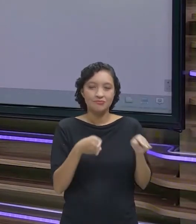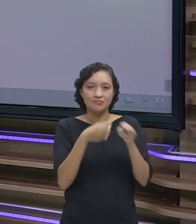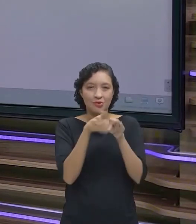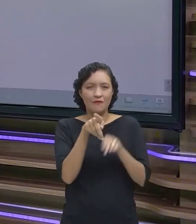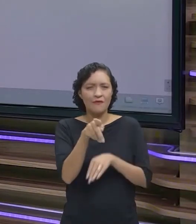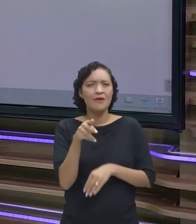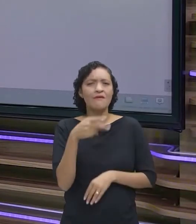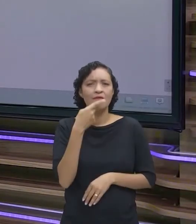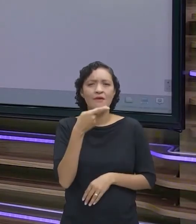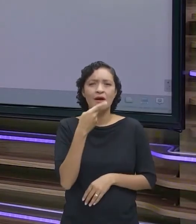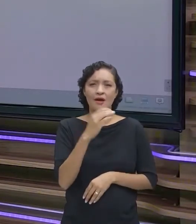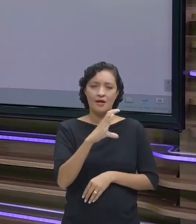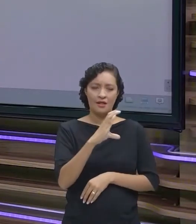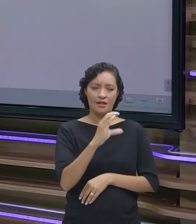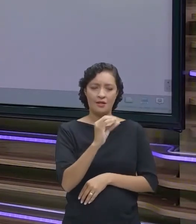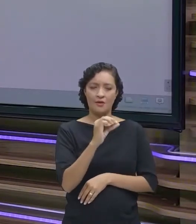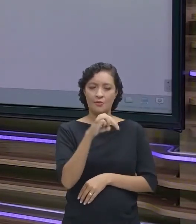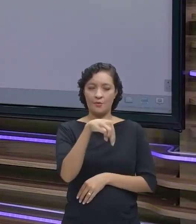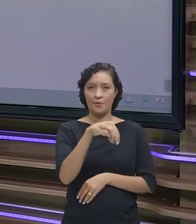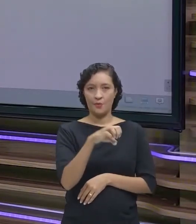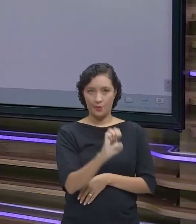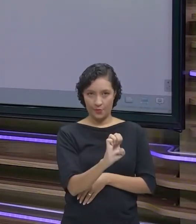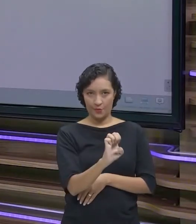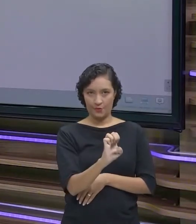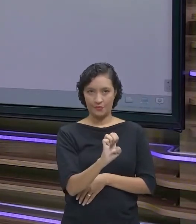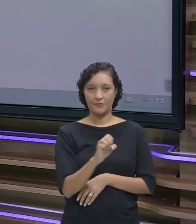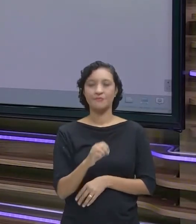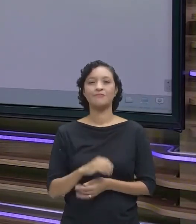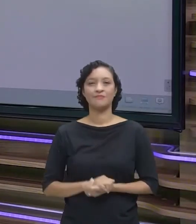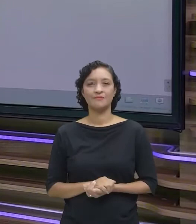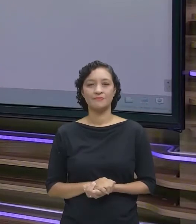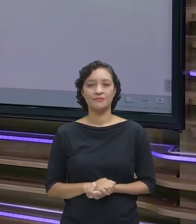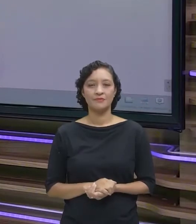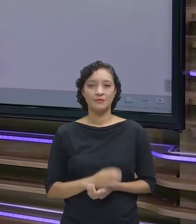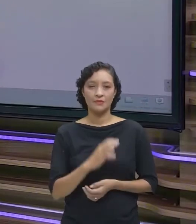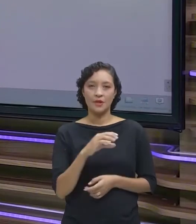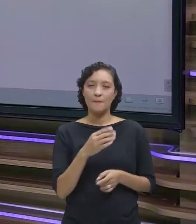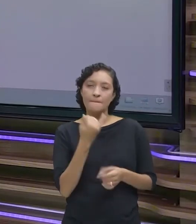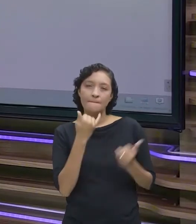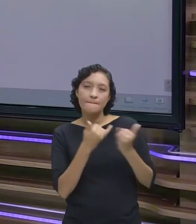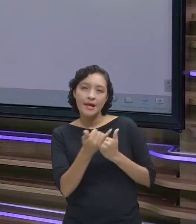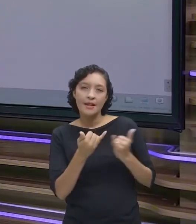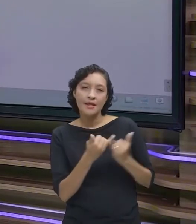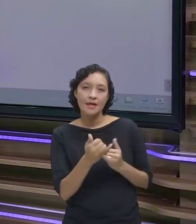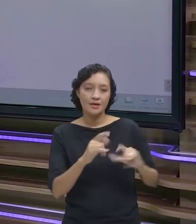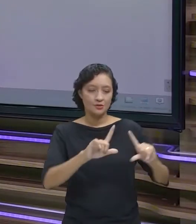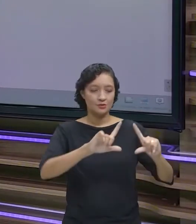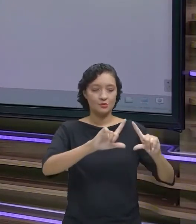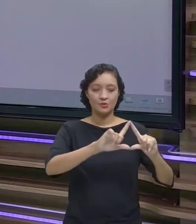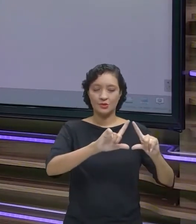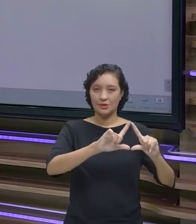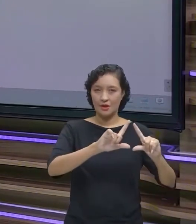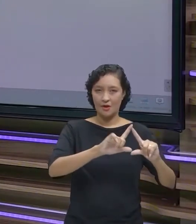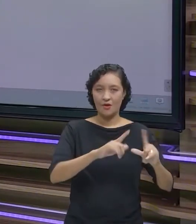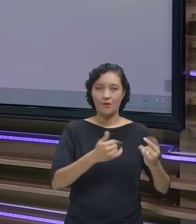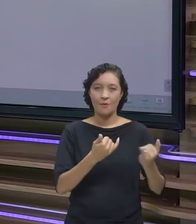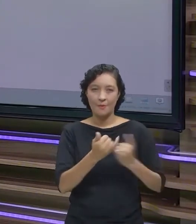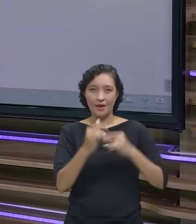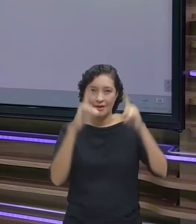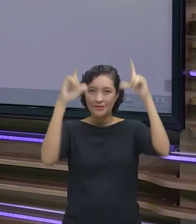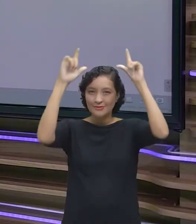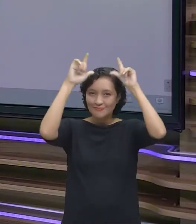palavrinha. Cone. Cone parece com o quê? Com o triângulo, né? Parece com um chapéuzinho. E o